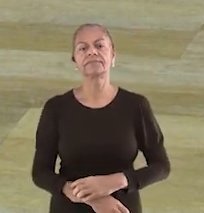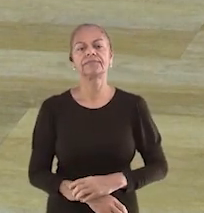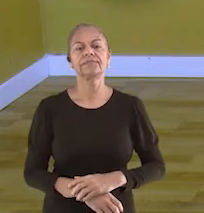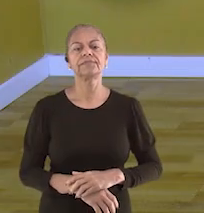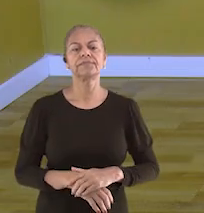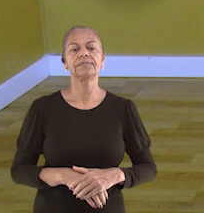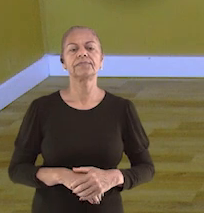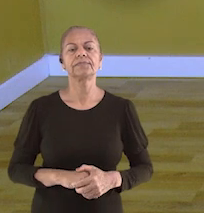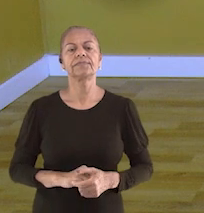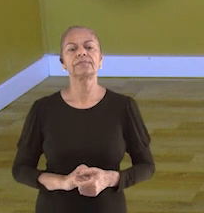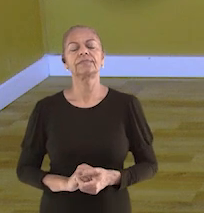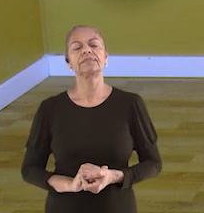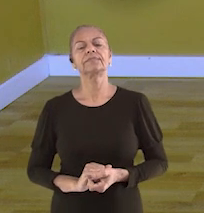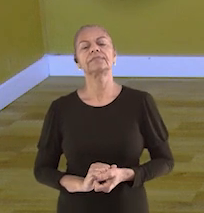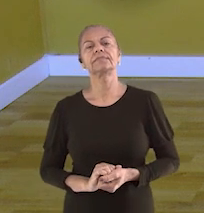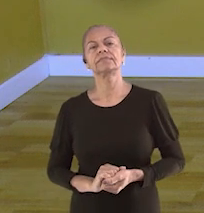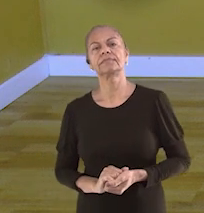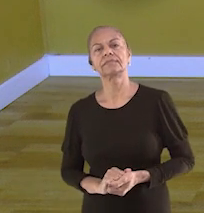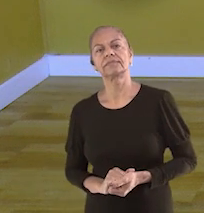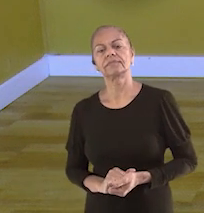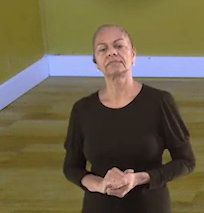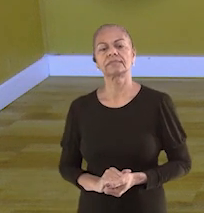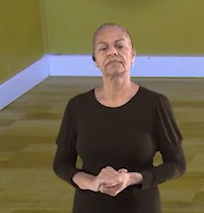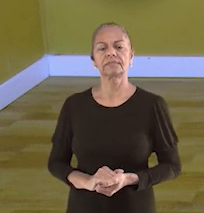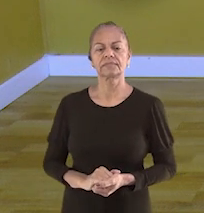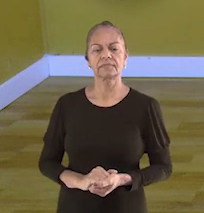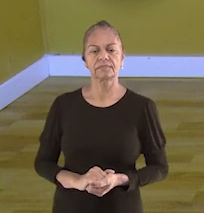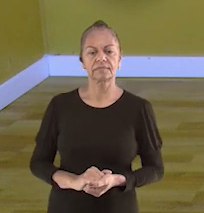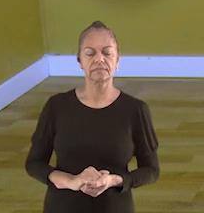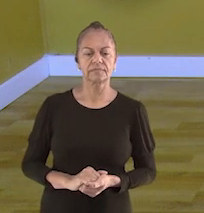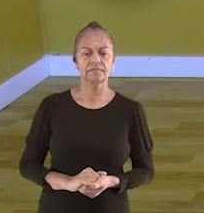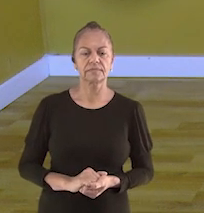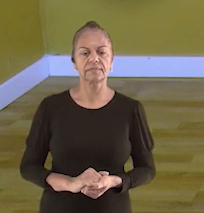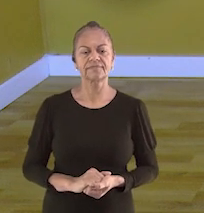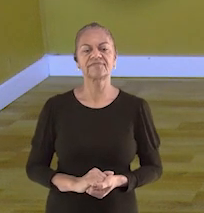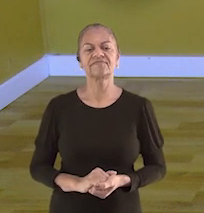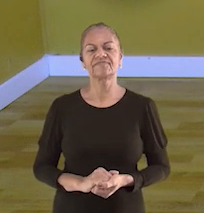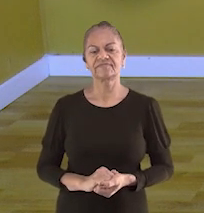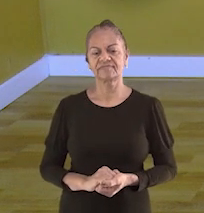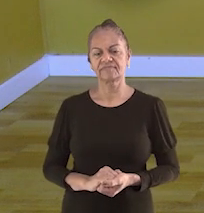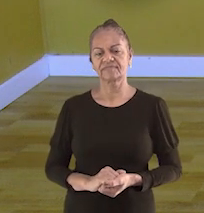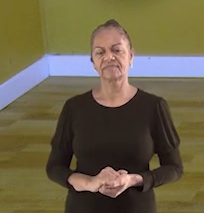frente, hein? Vamos lá. Isso.